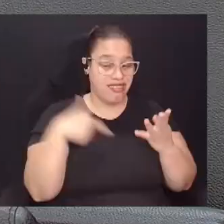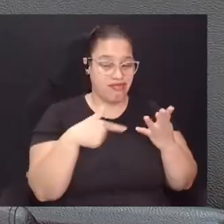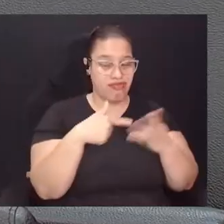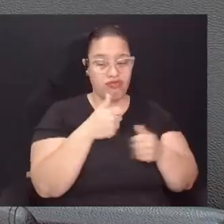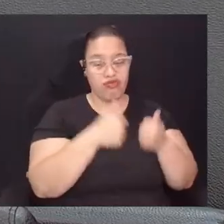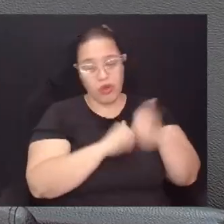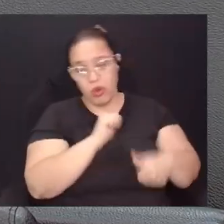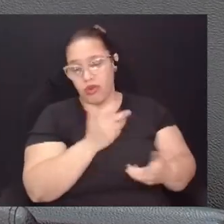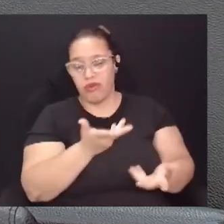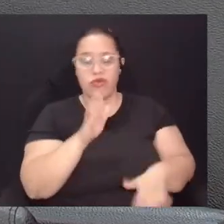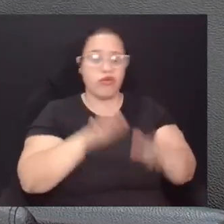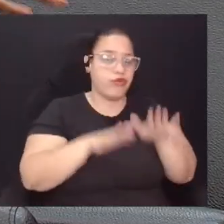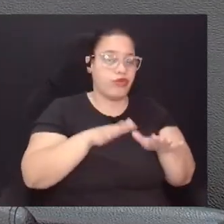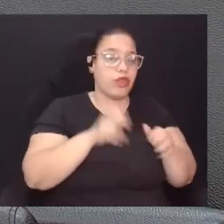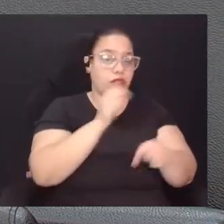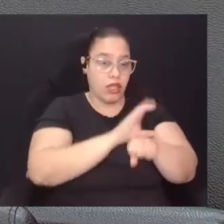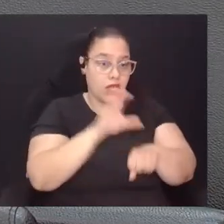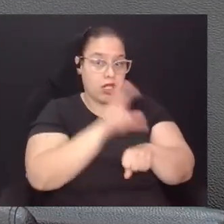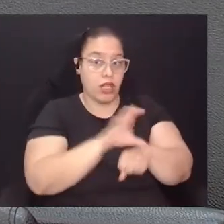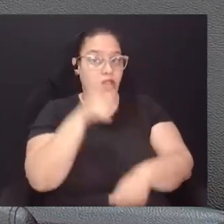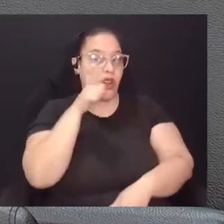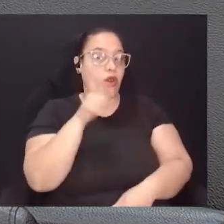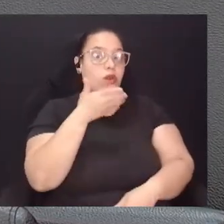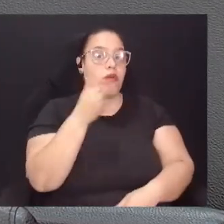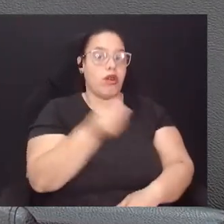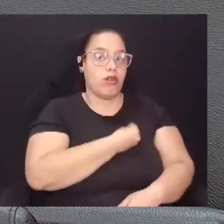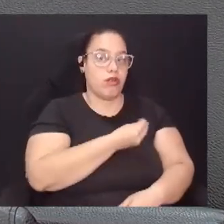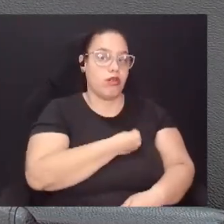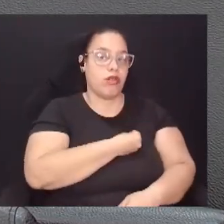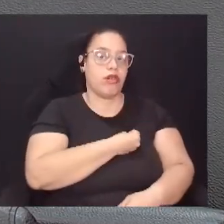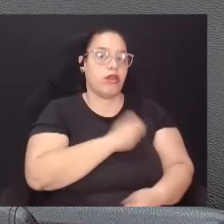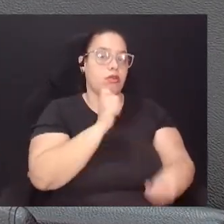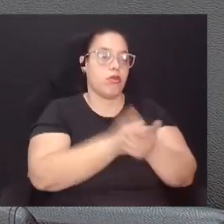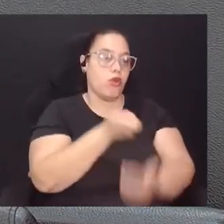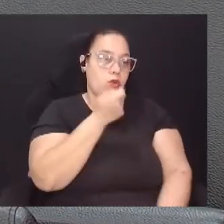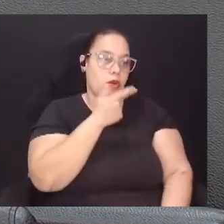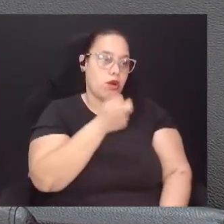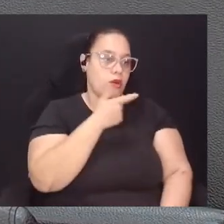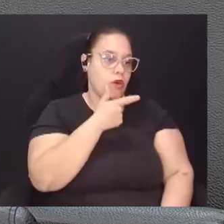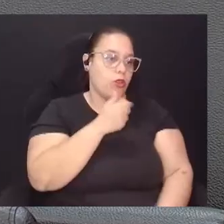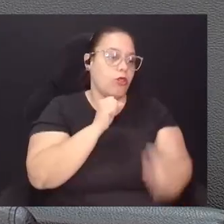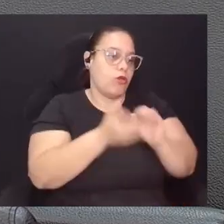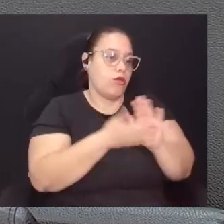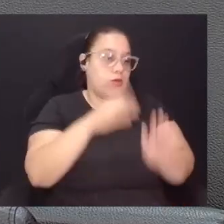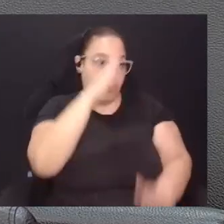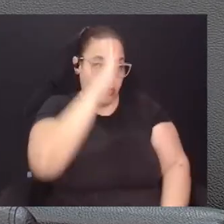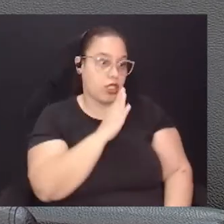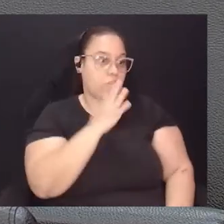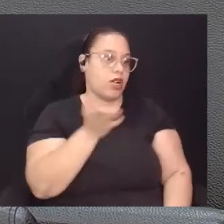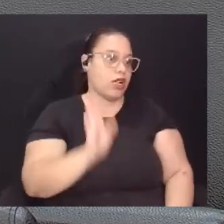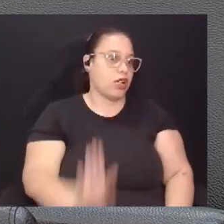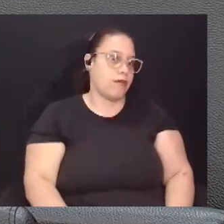lazer, né, do esporte, às vezes daquele curso que você está fazendo para conseguir melhorar de vida, para comprar um medicamento, sendo que você poderia retirar de